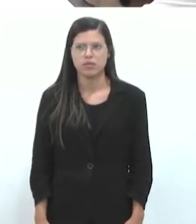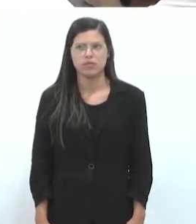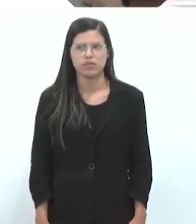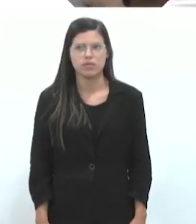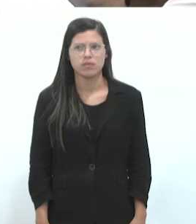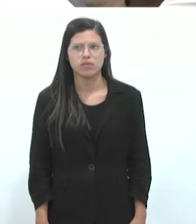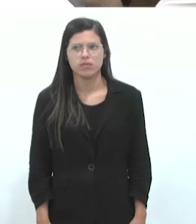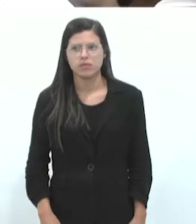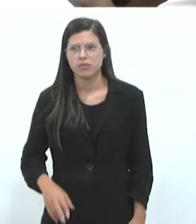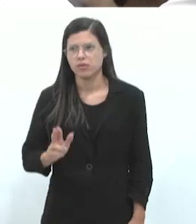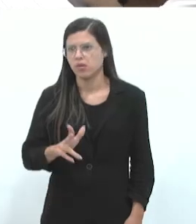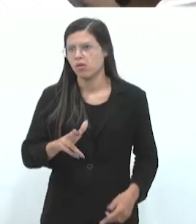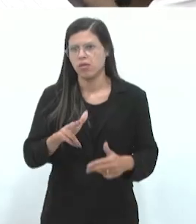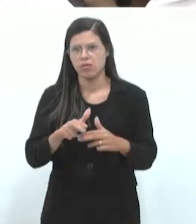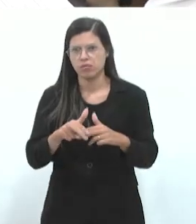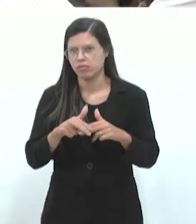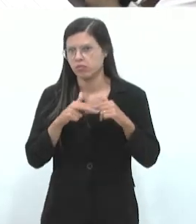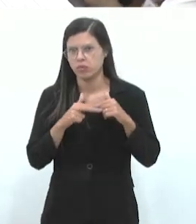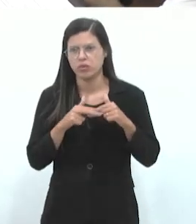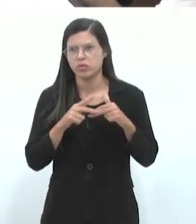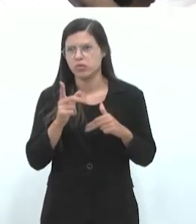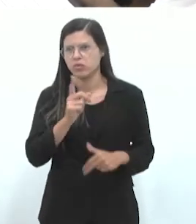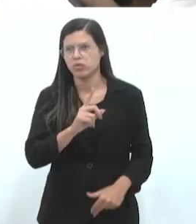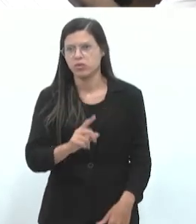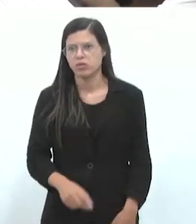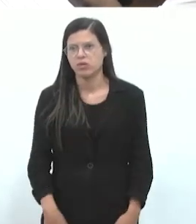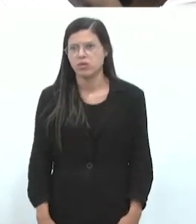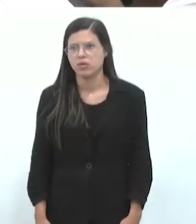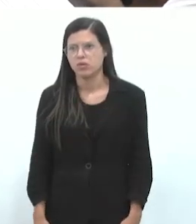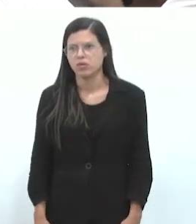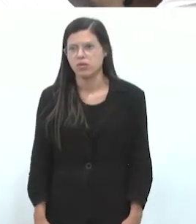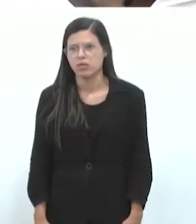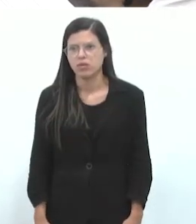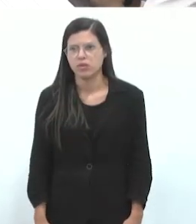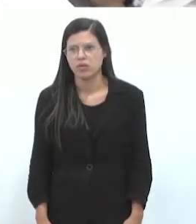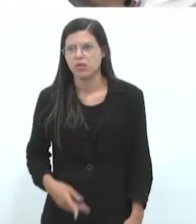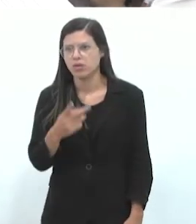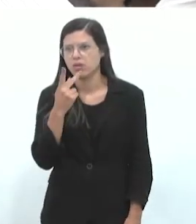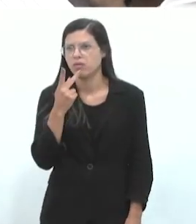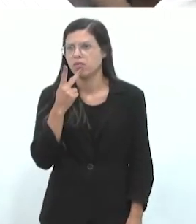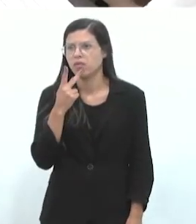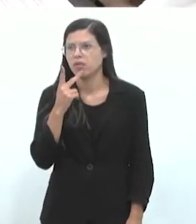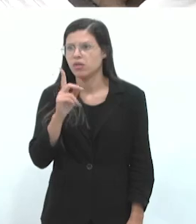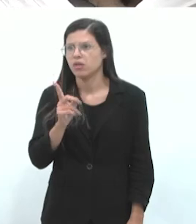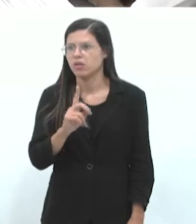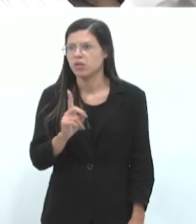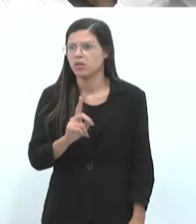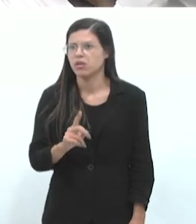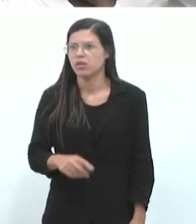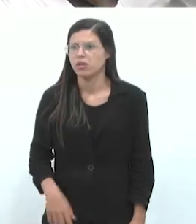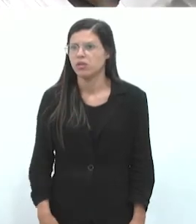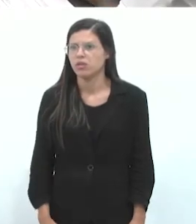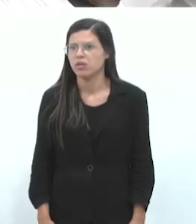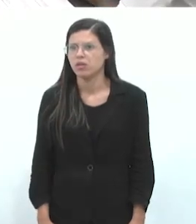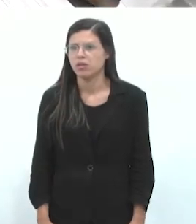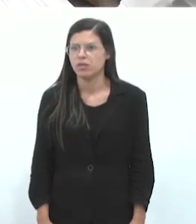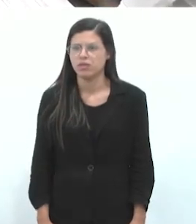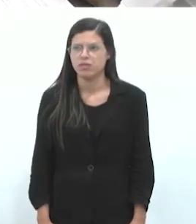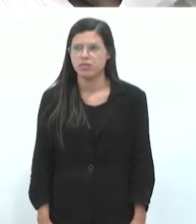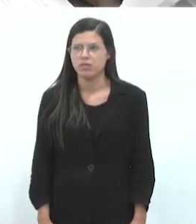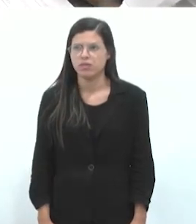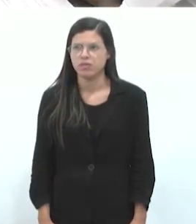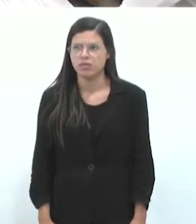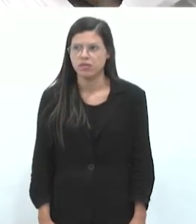Não é por isso. Eu falei que não Há confronta. controvérsia. Não confronta, não confronta. Ele falou não